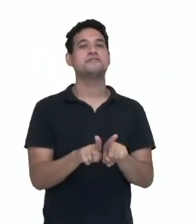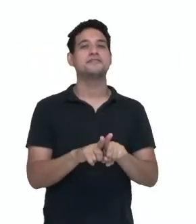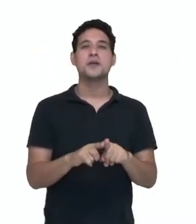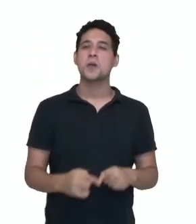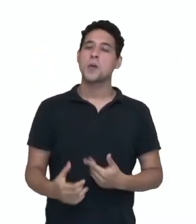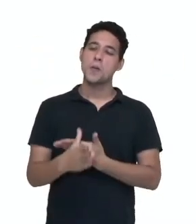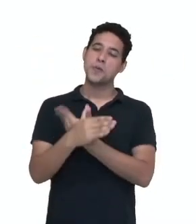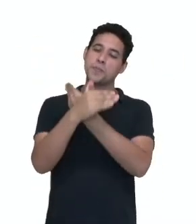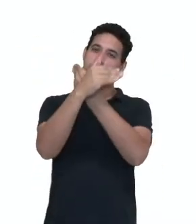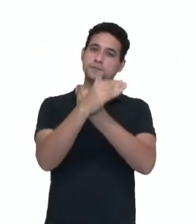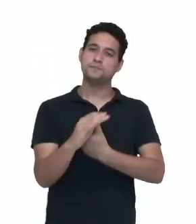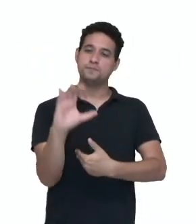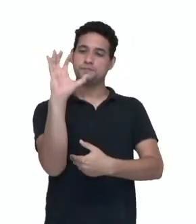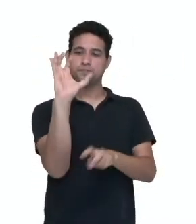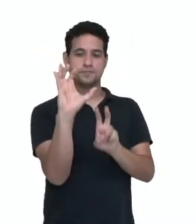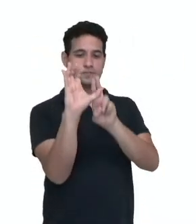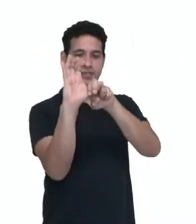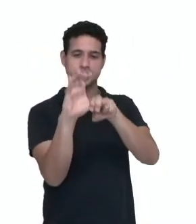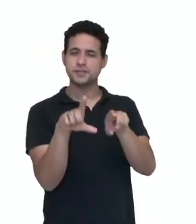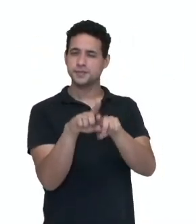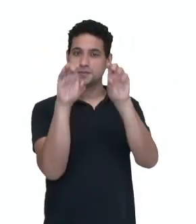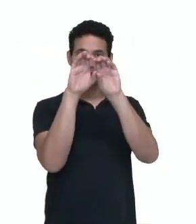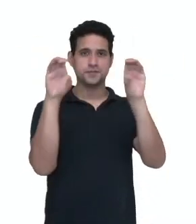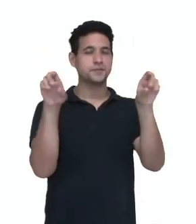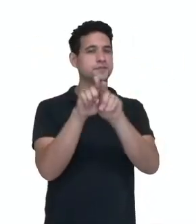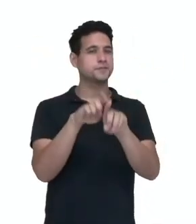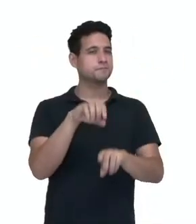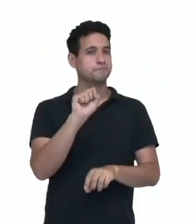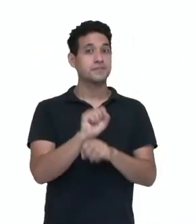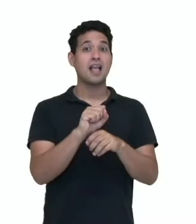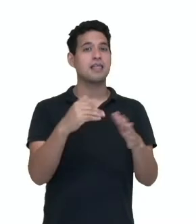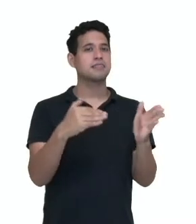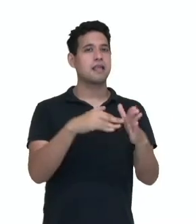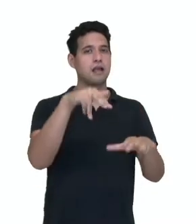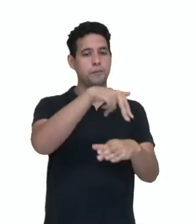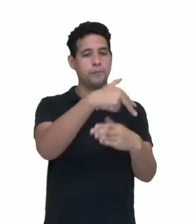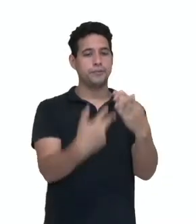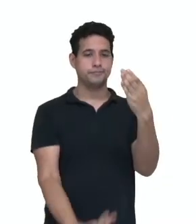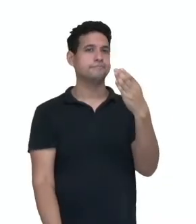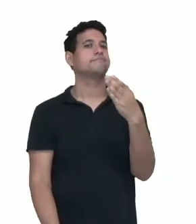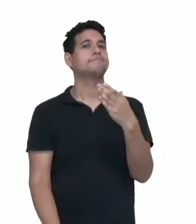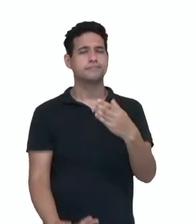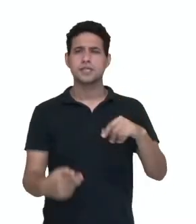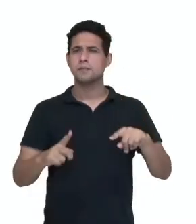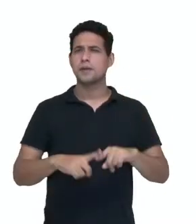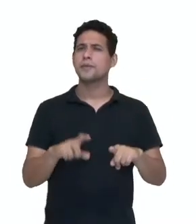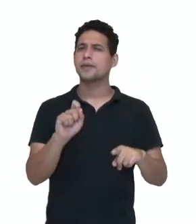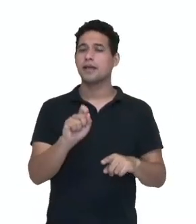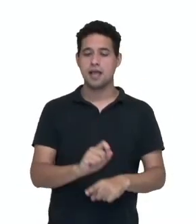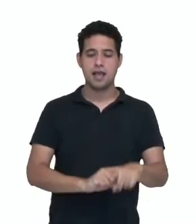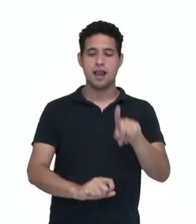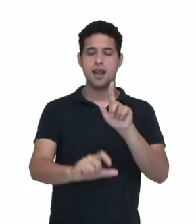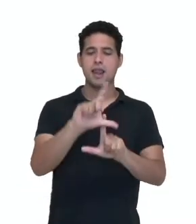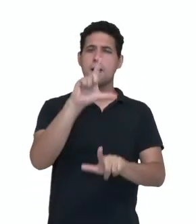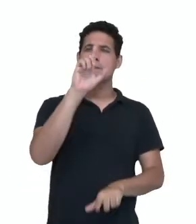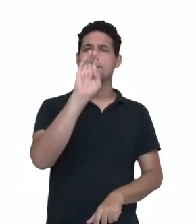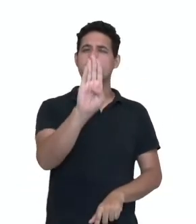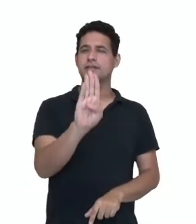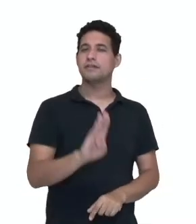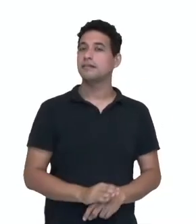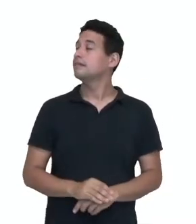na árvore, o sol no céu, até ele cair no buraco, certo? E a letra B, vamos